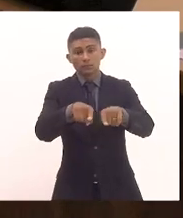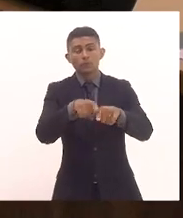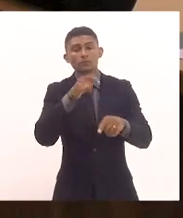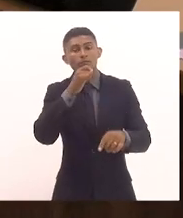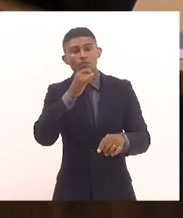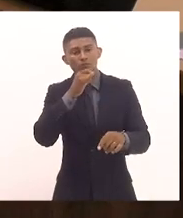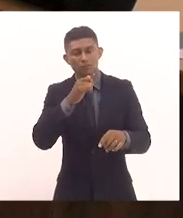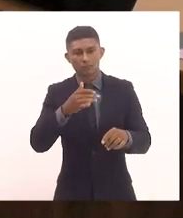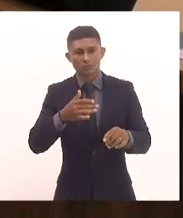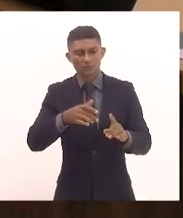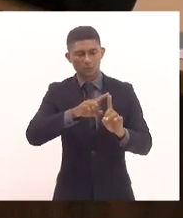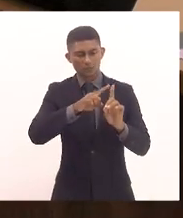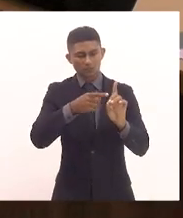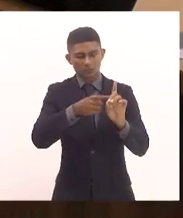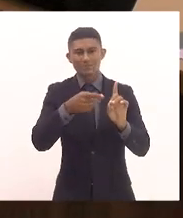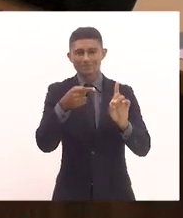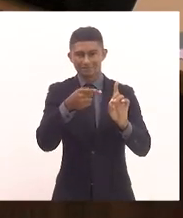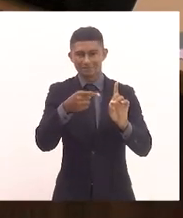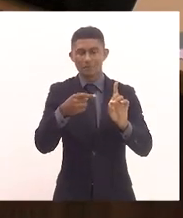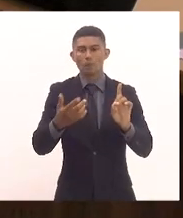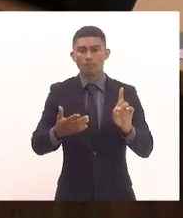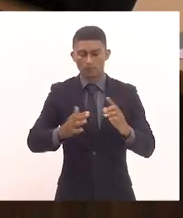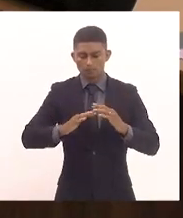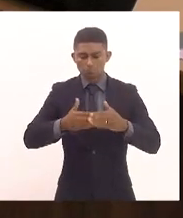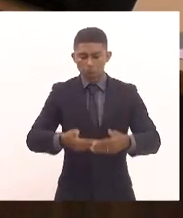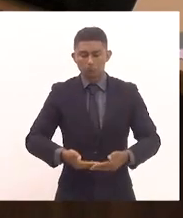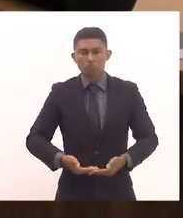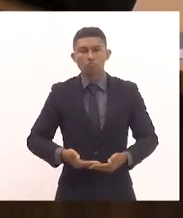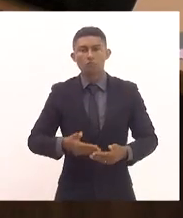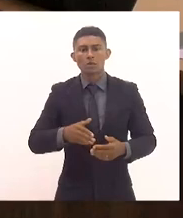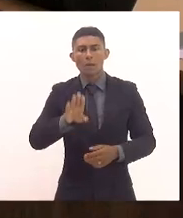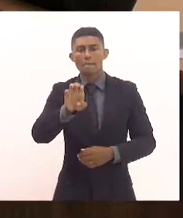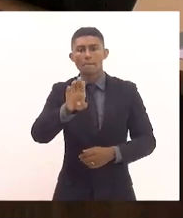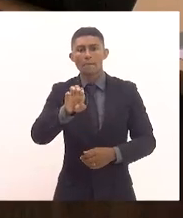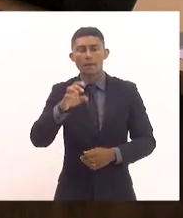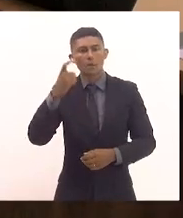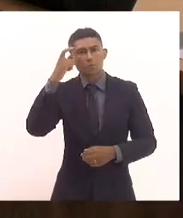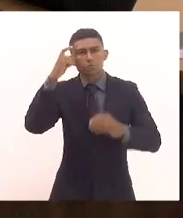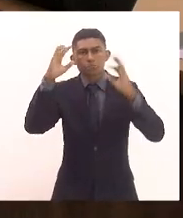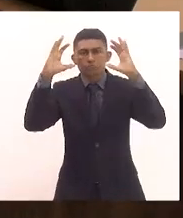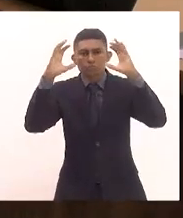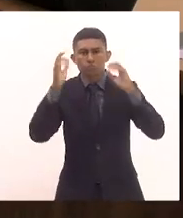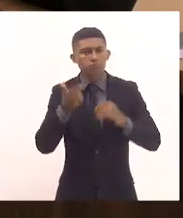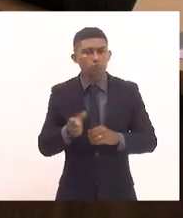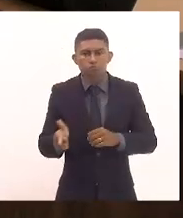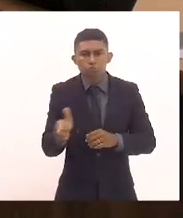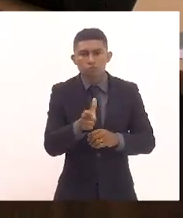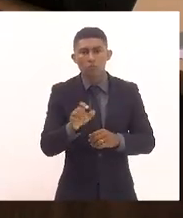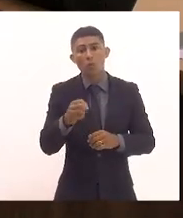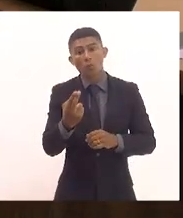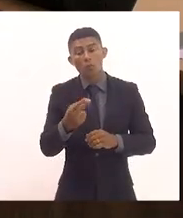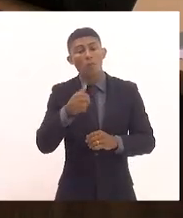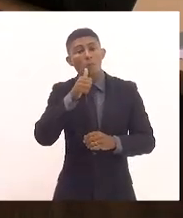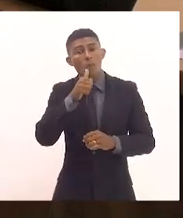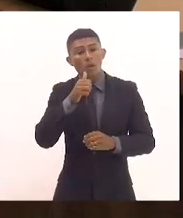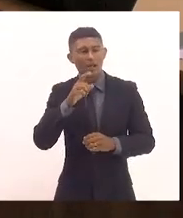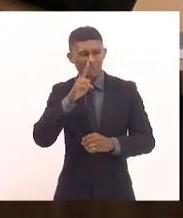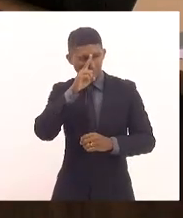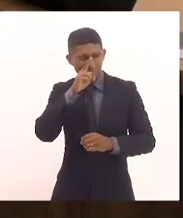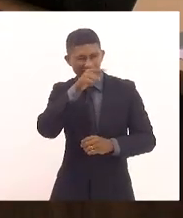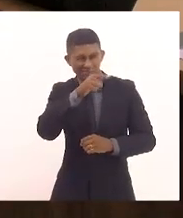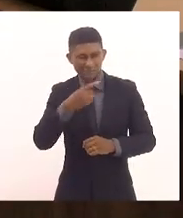fetos anencéfalos, seja em caso onde há risco para a mãe ou em caso de